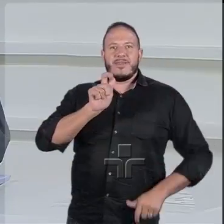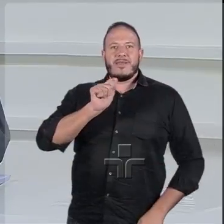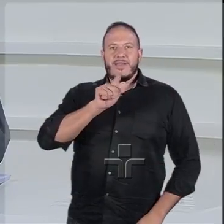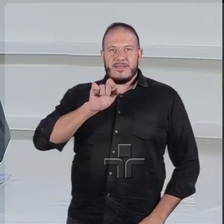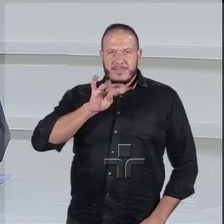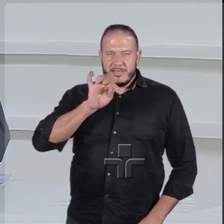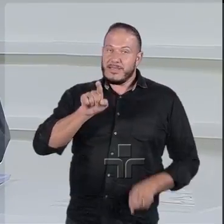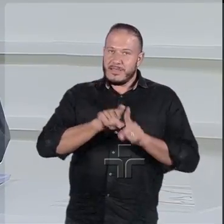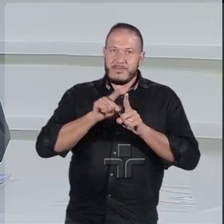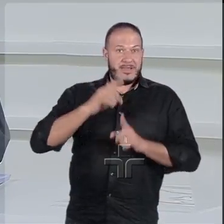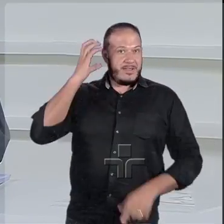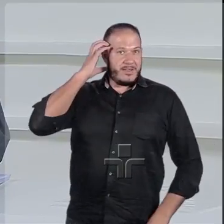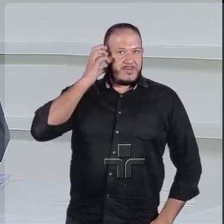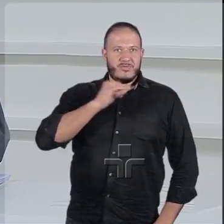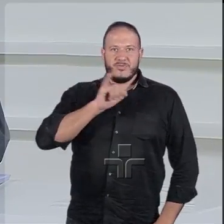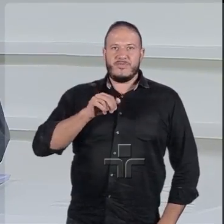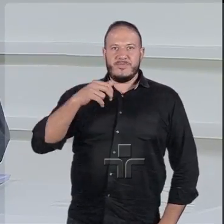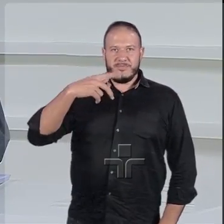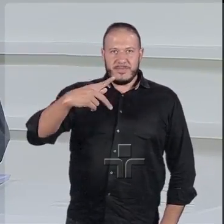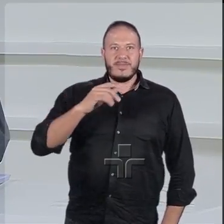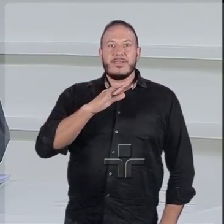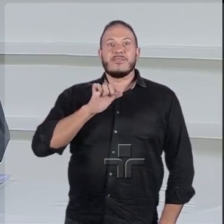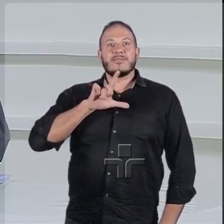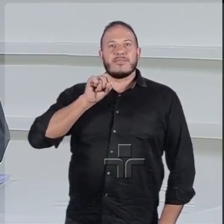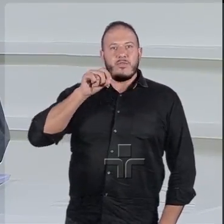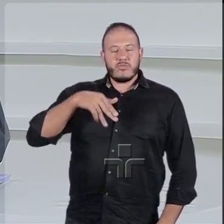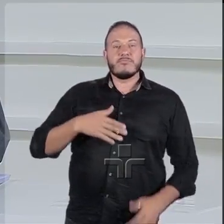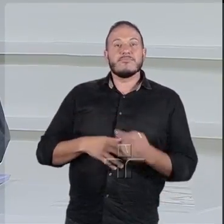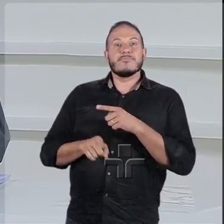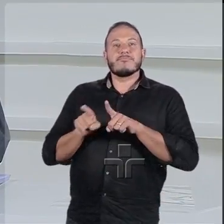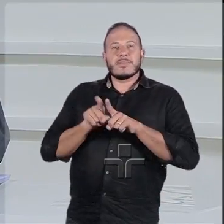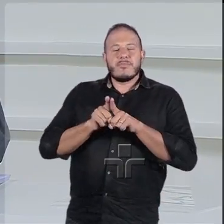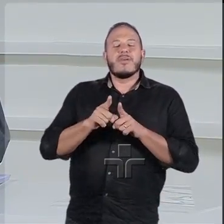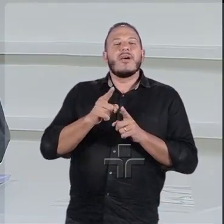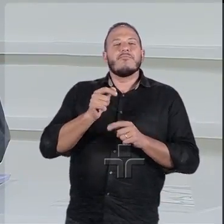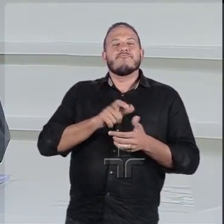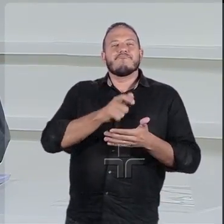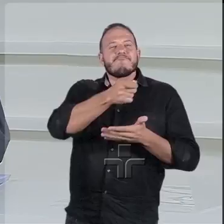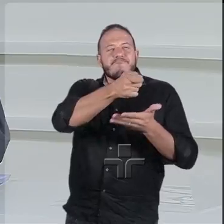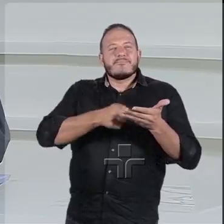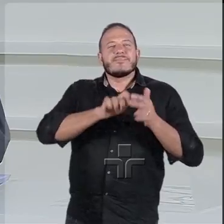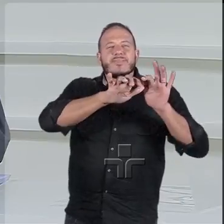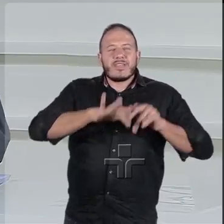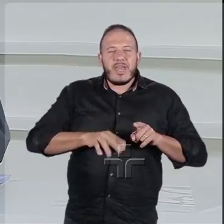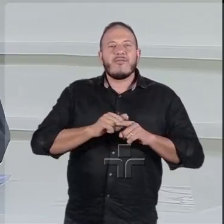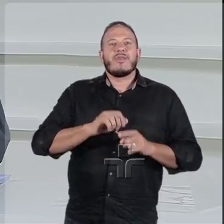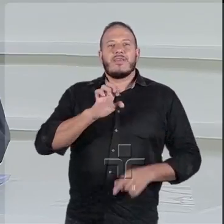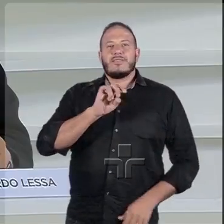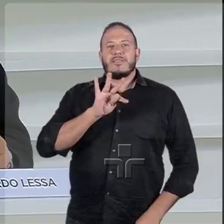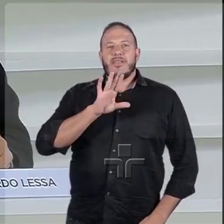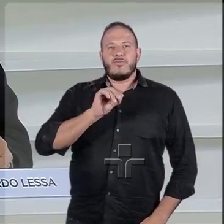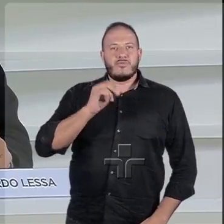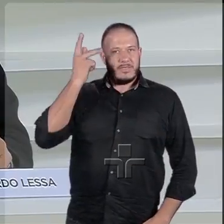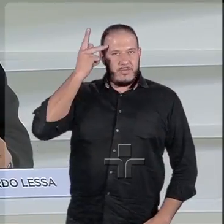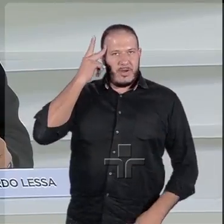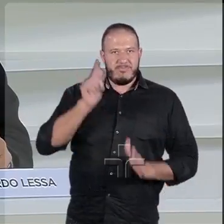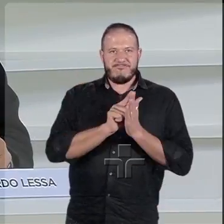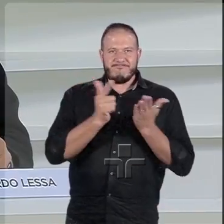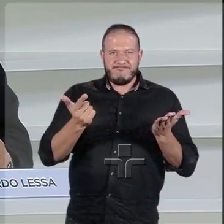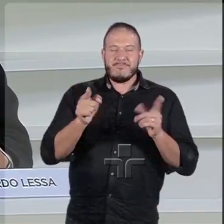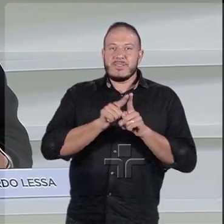da Rádio Jovem Pan. Celso Ming, colunista de economia do jornal O Estado de São Paulo. E